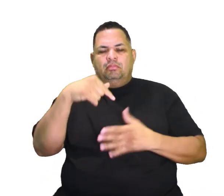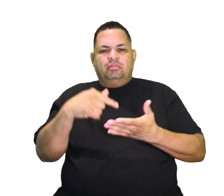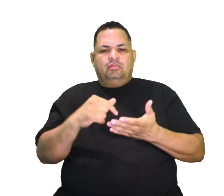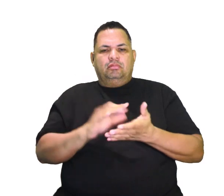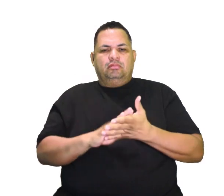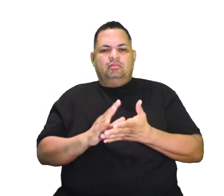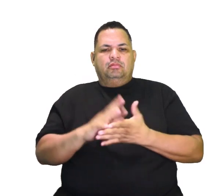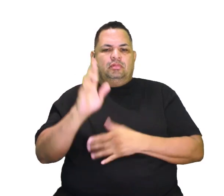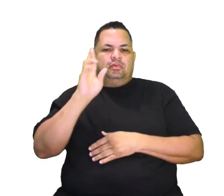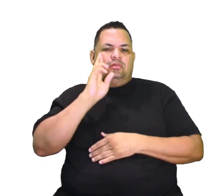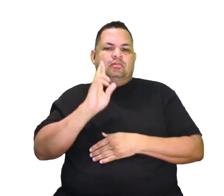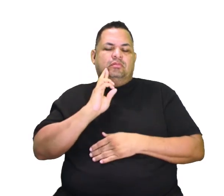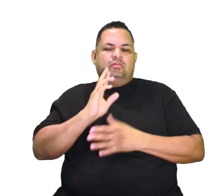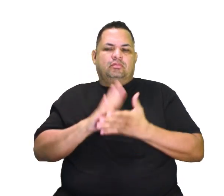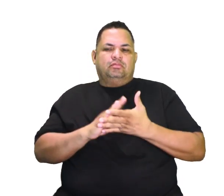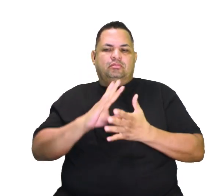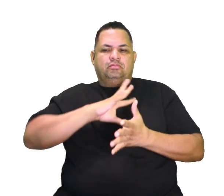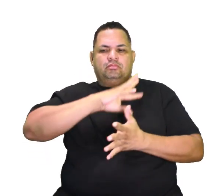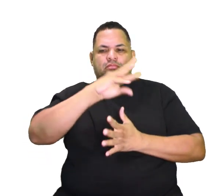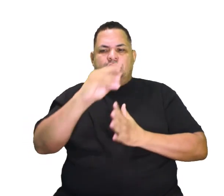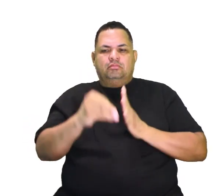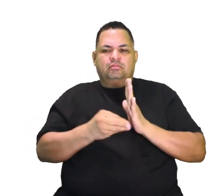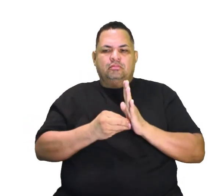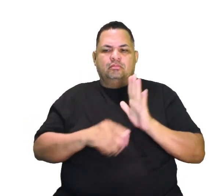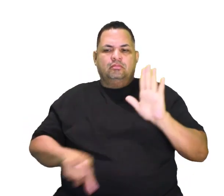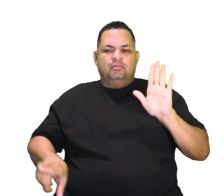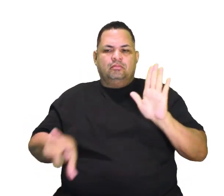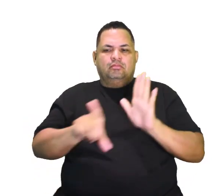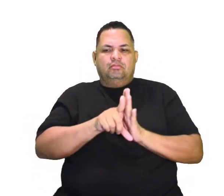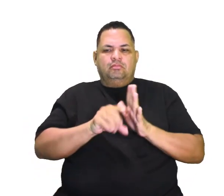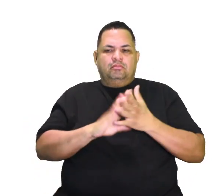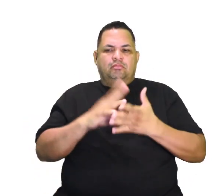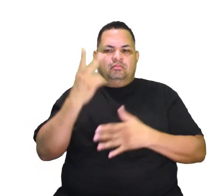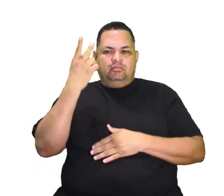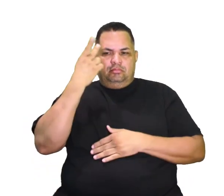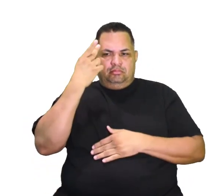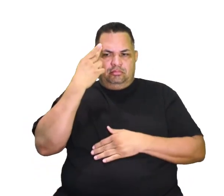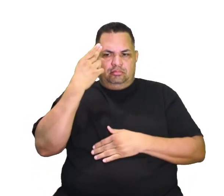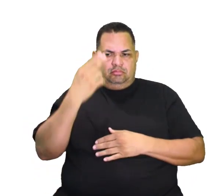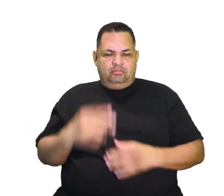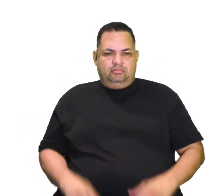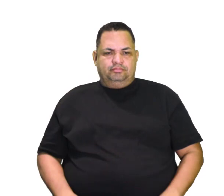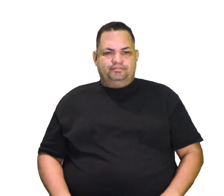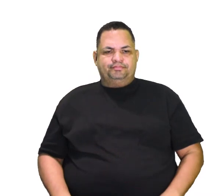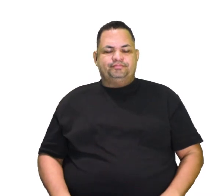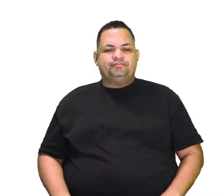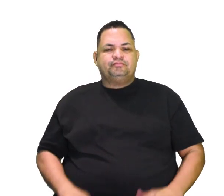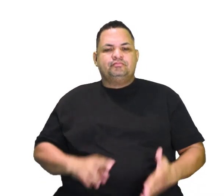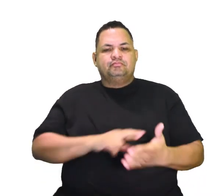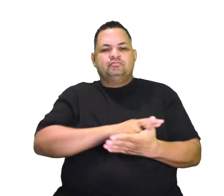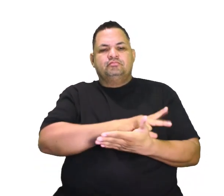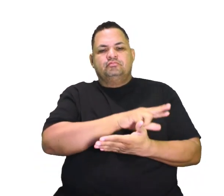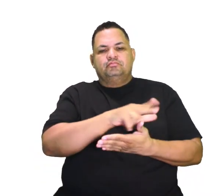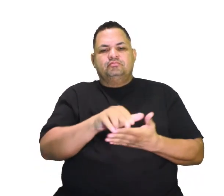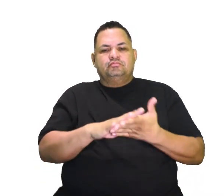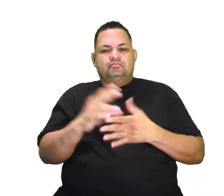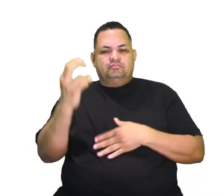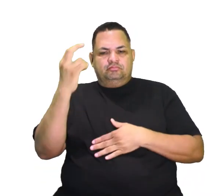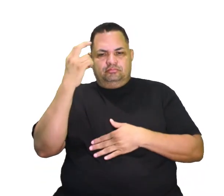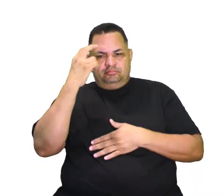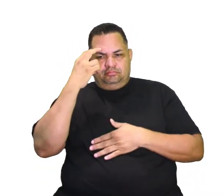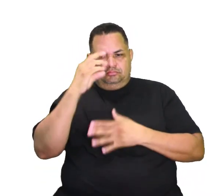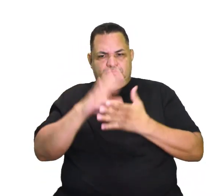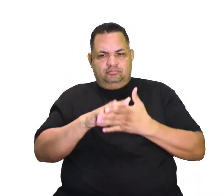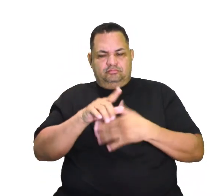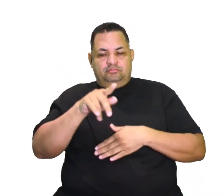região, em Rondônia e na Amazônia Legal em geral. Então, estudante, a diversidade de culturas de um